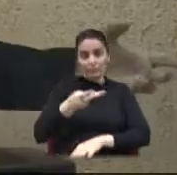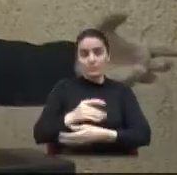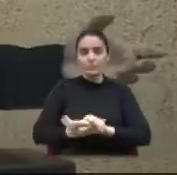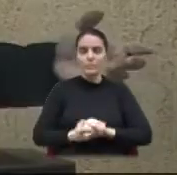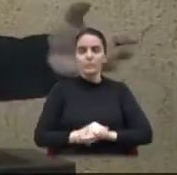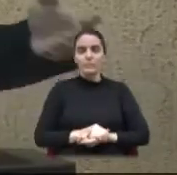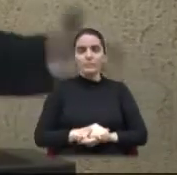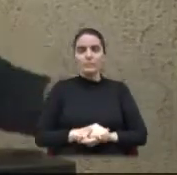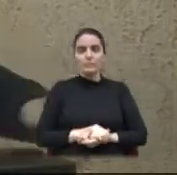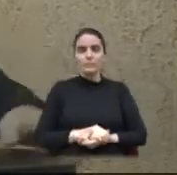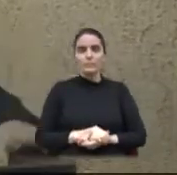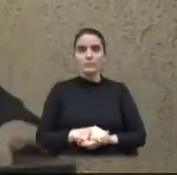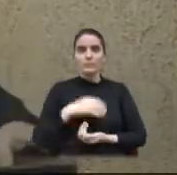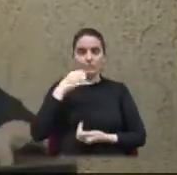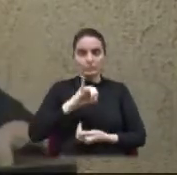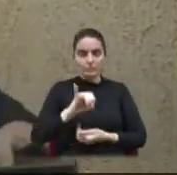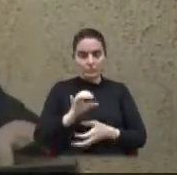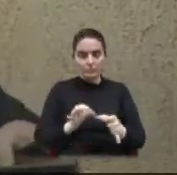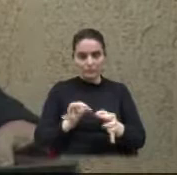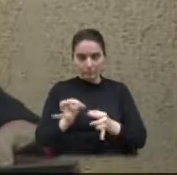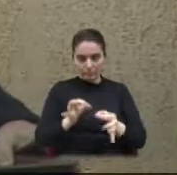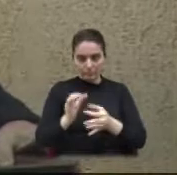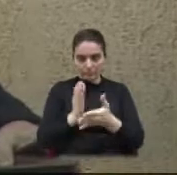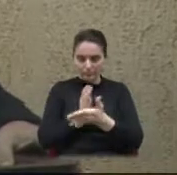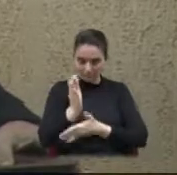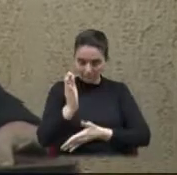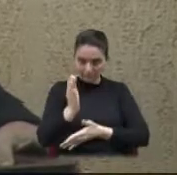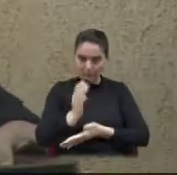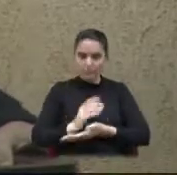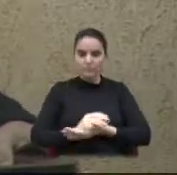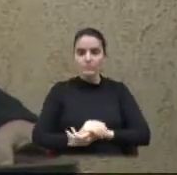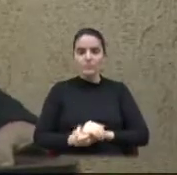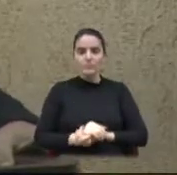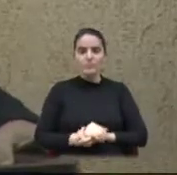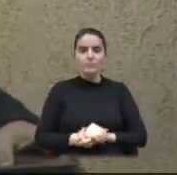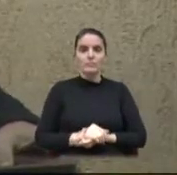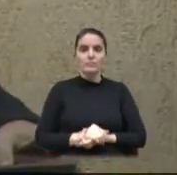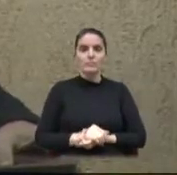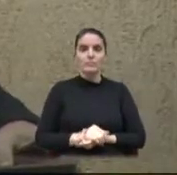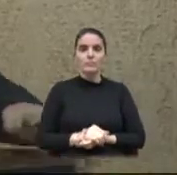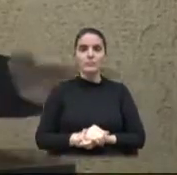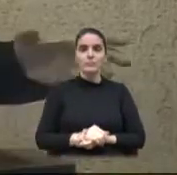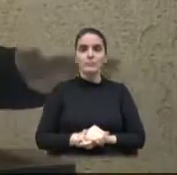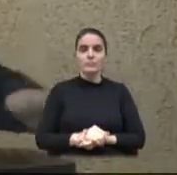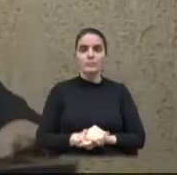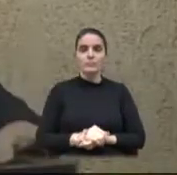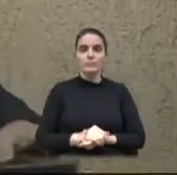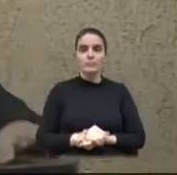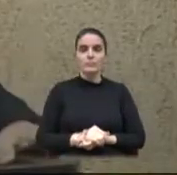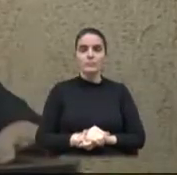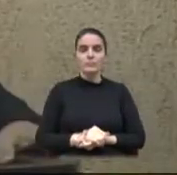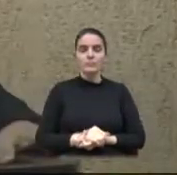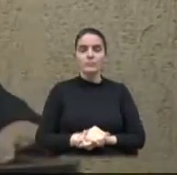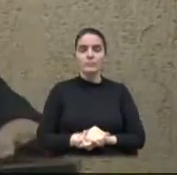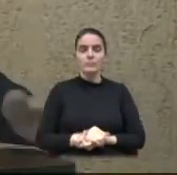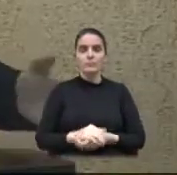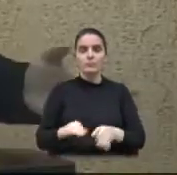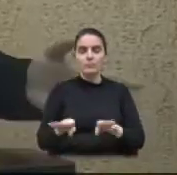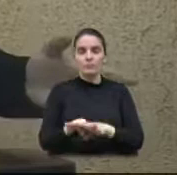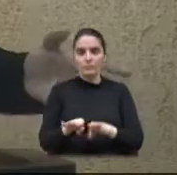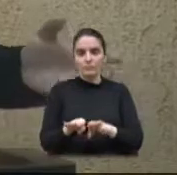se esse projeto for aprovado nessa sessão, até para que a gente possa